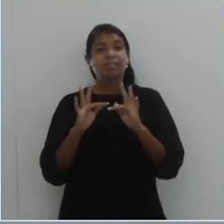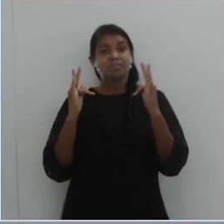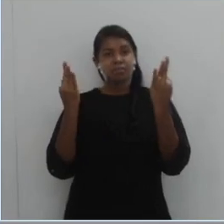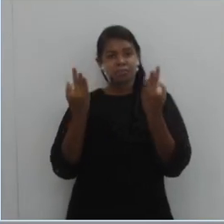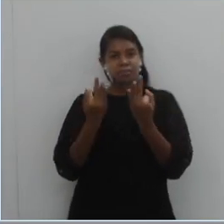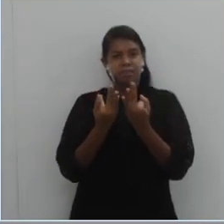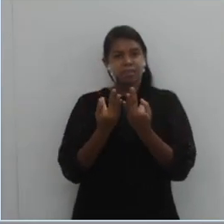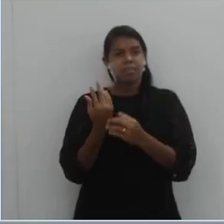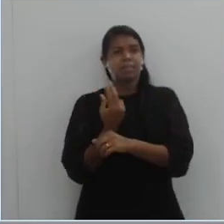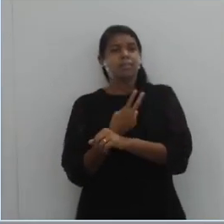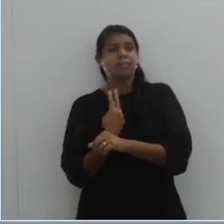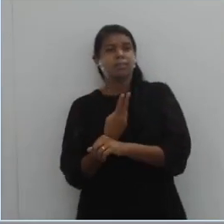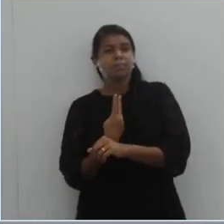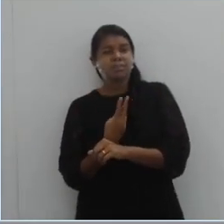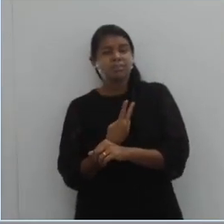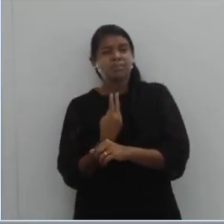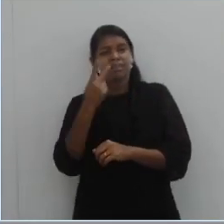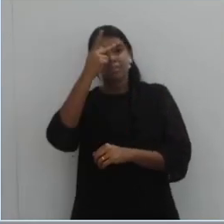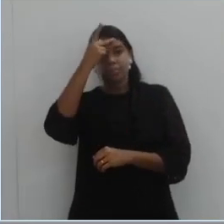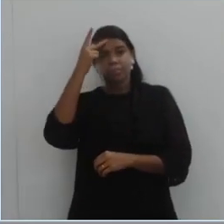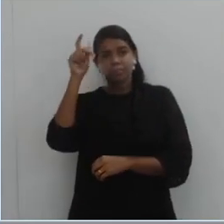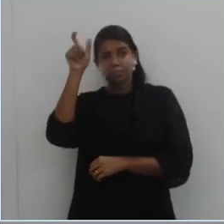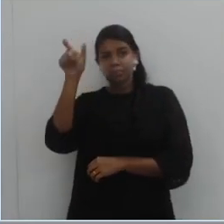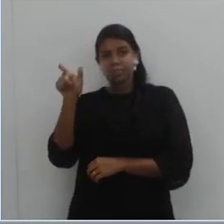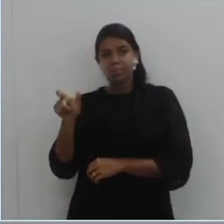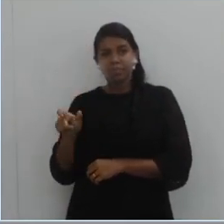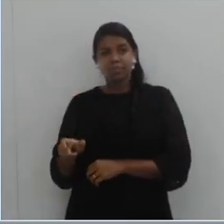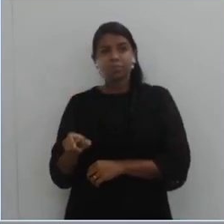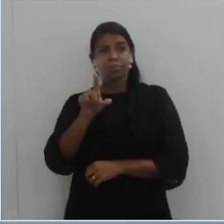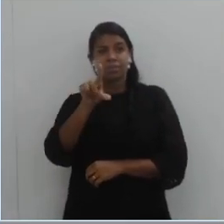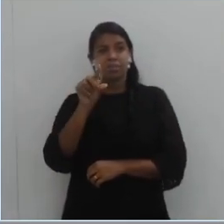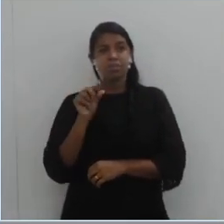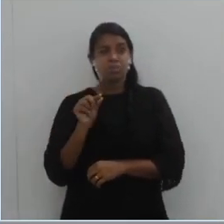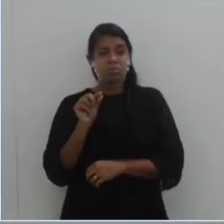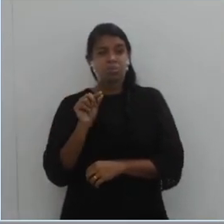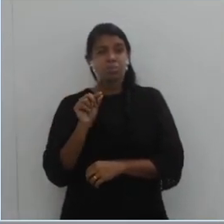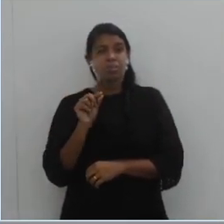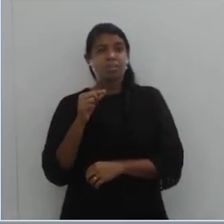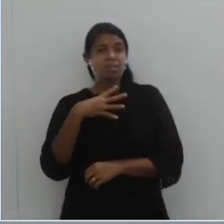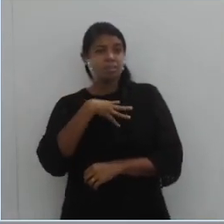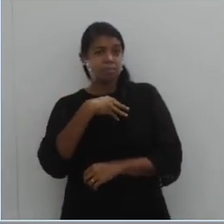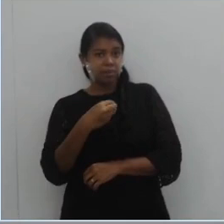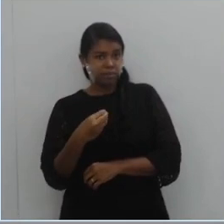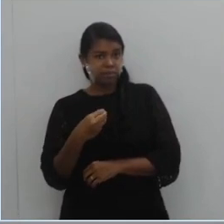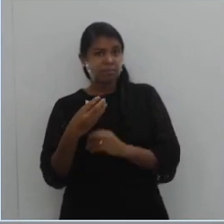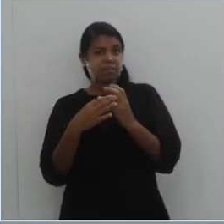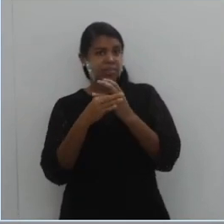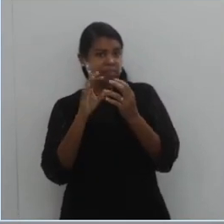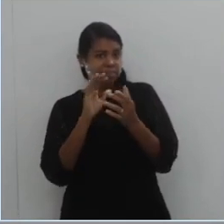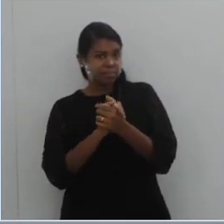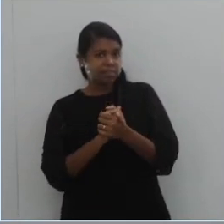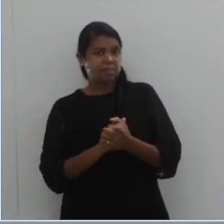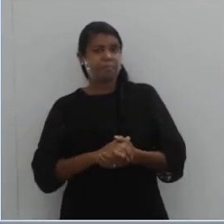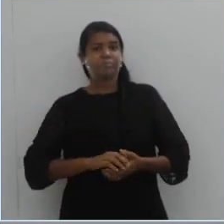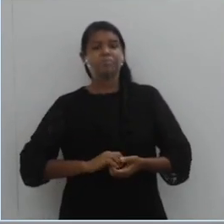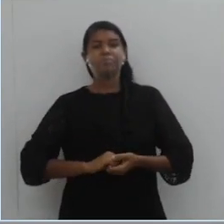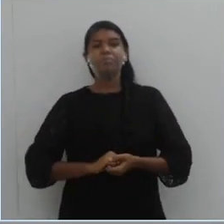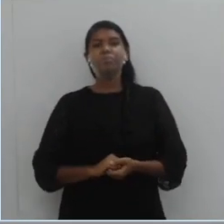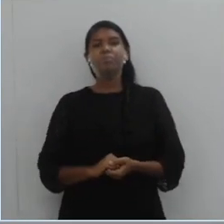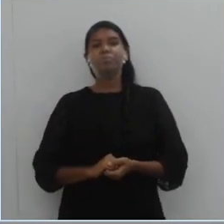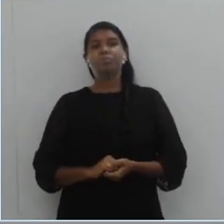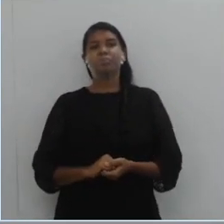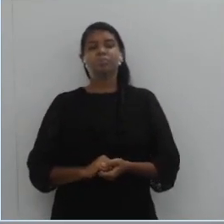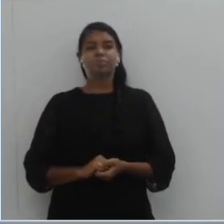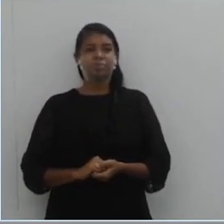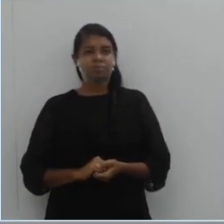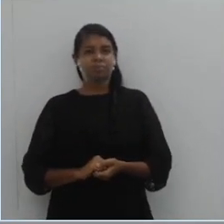Então a mulher ela não tinha esse direito de escolha de ir lá escolher o crush dela. Não. Era simplesmente